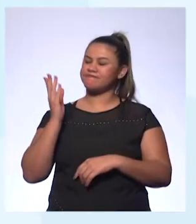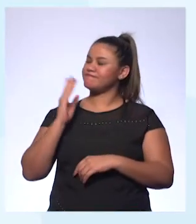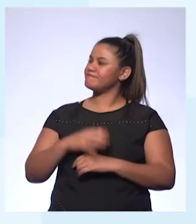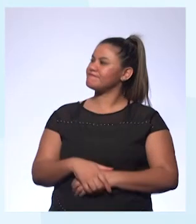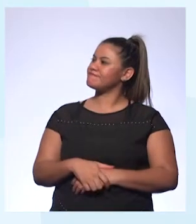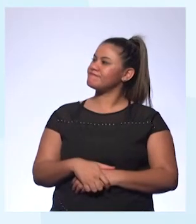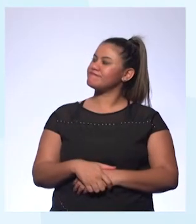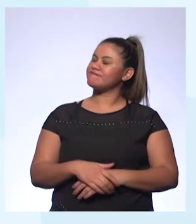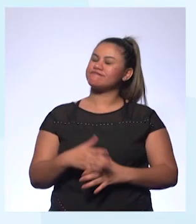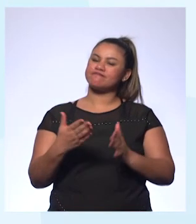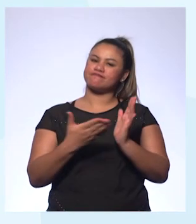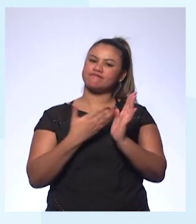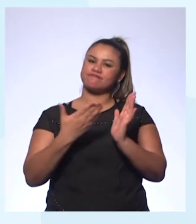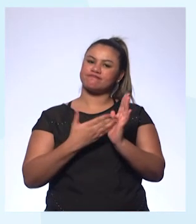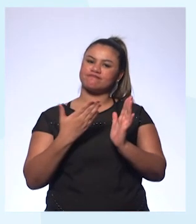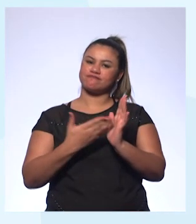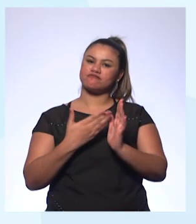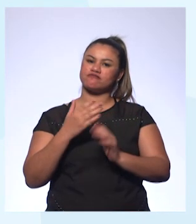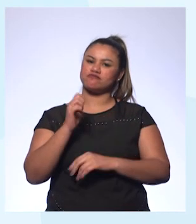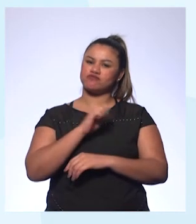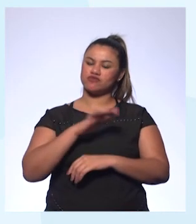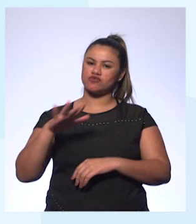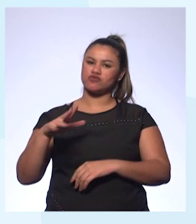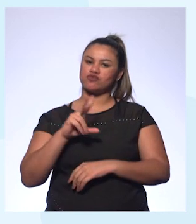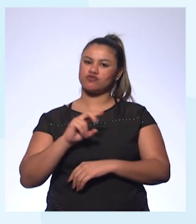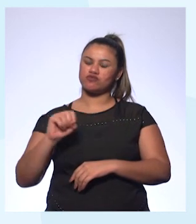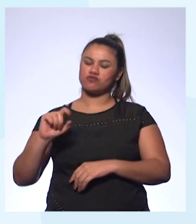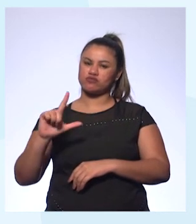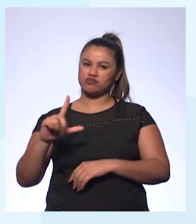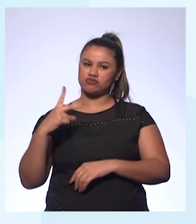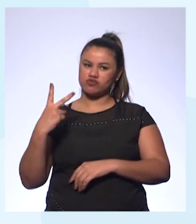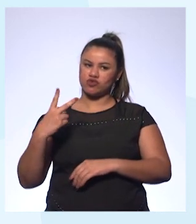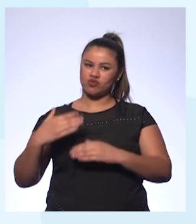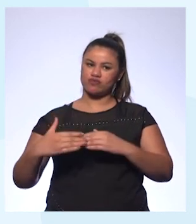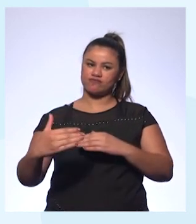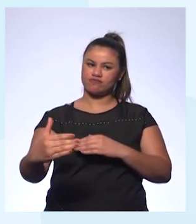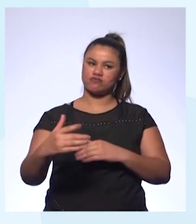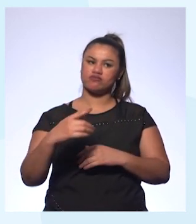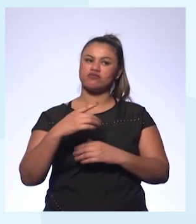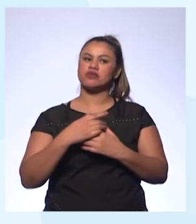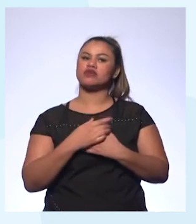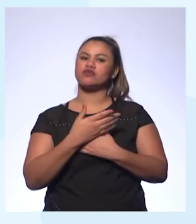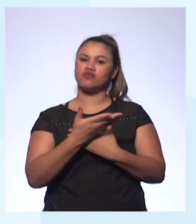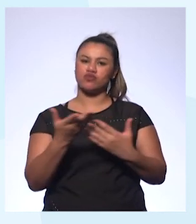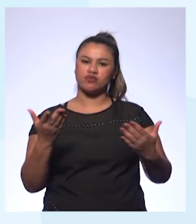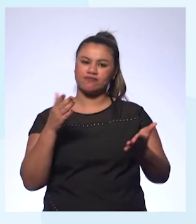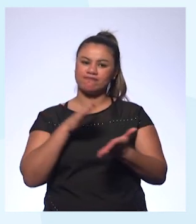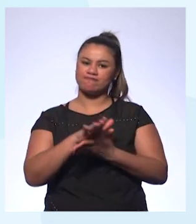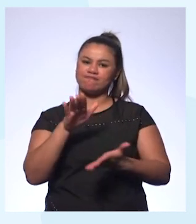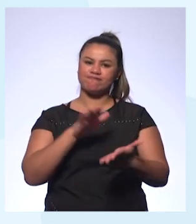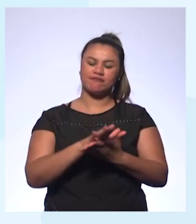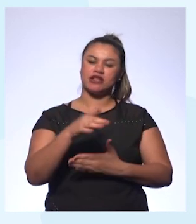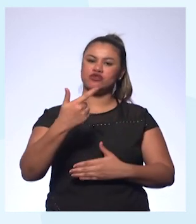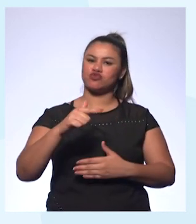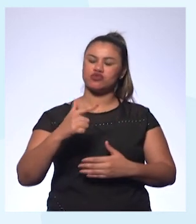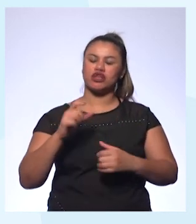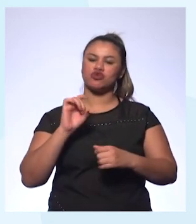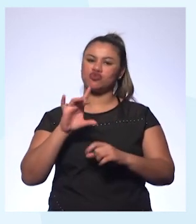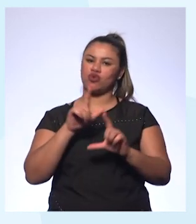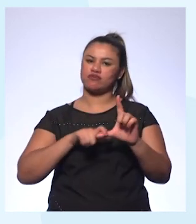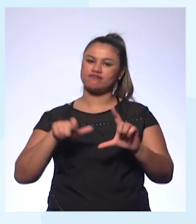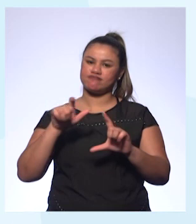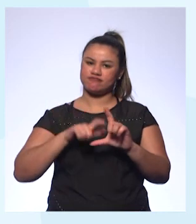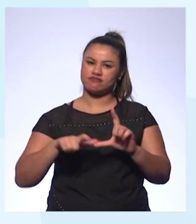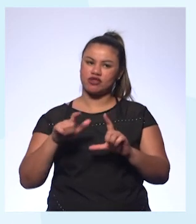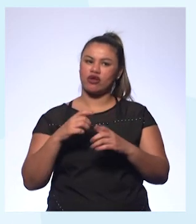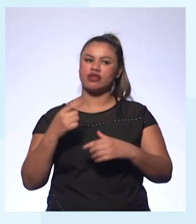pegou aqui do Caderno do Aluno Volume 2 é a versão estendida solverson vocês não ela não tem ela impressa tá ela tá digital aí